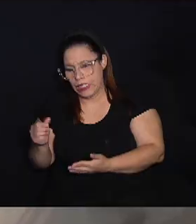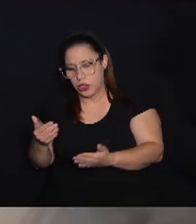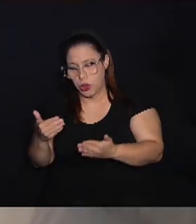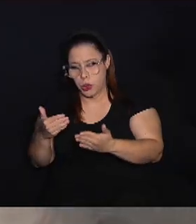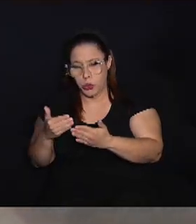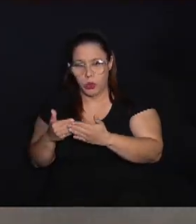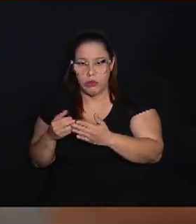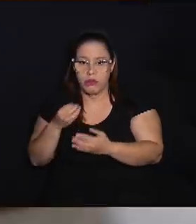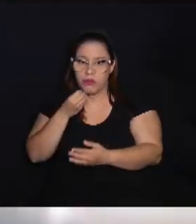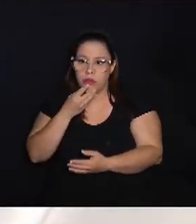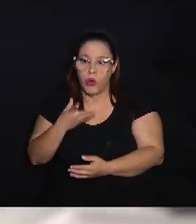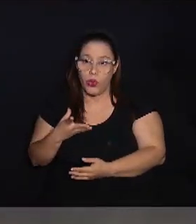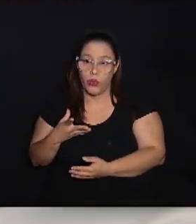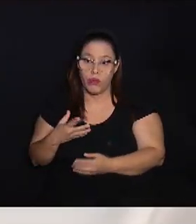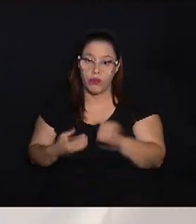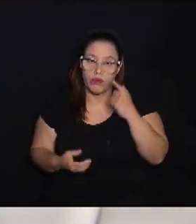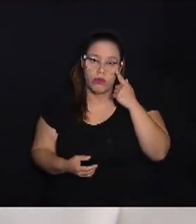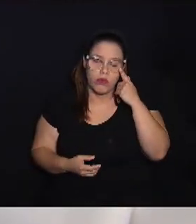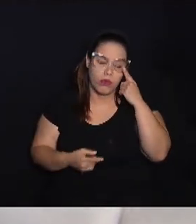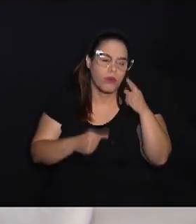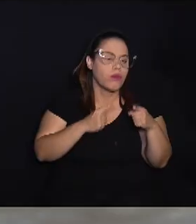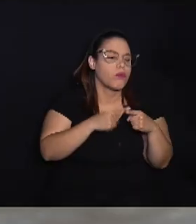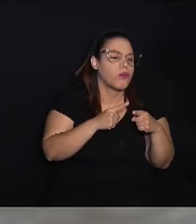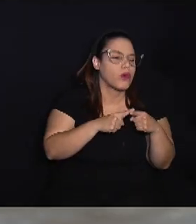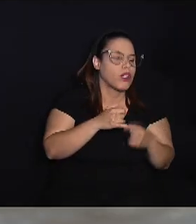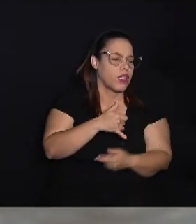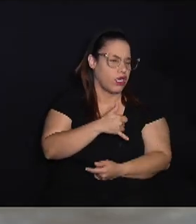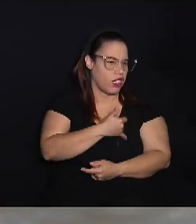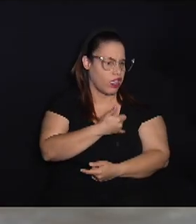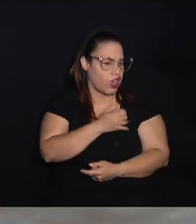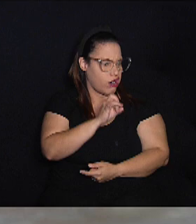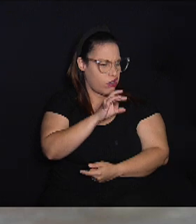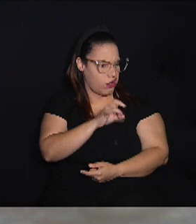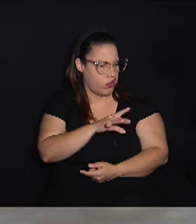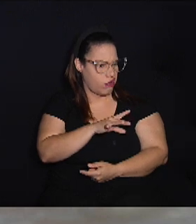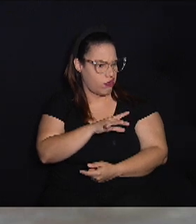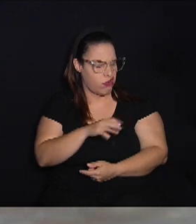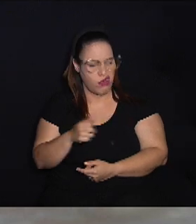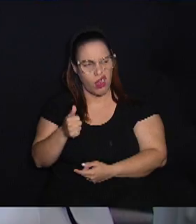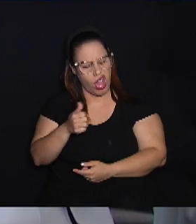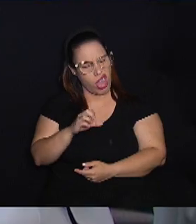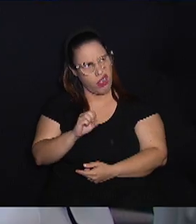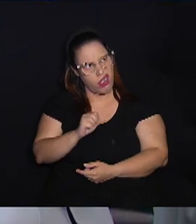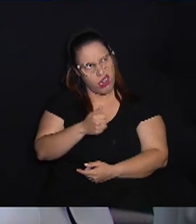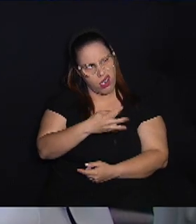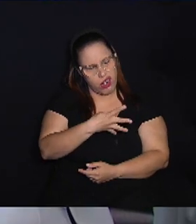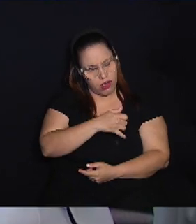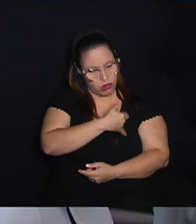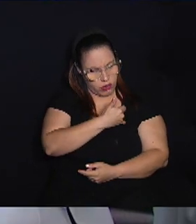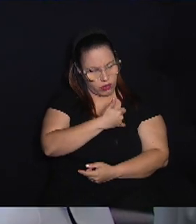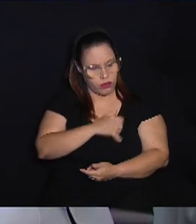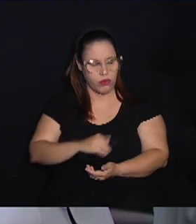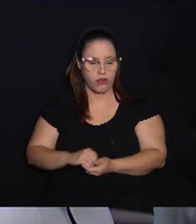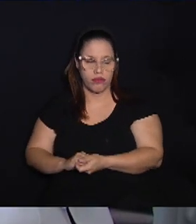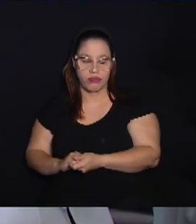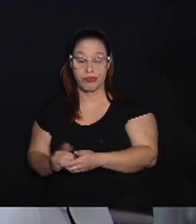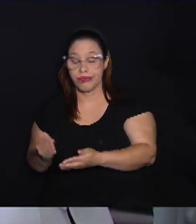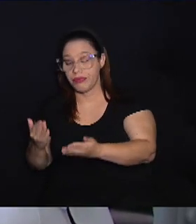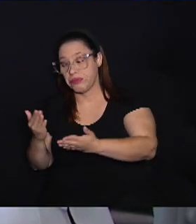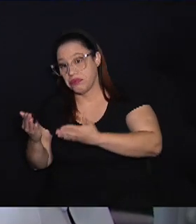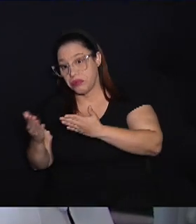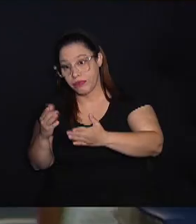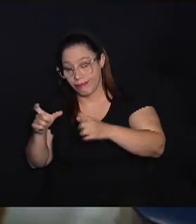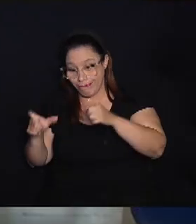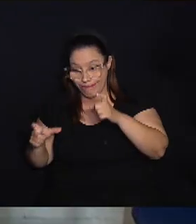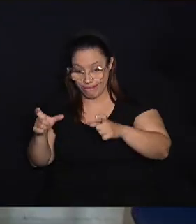cobertura adequada. E o porquê dessa faixa etária específica de 10 a 14 anos? Foi considerando o cenário, né, das